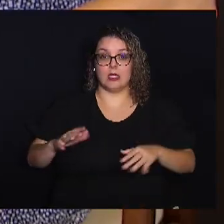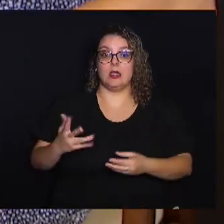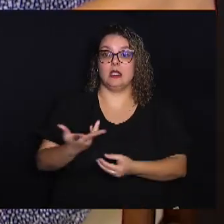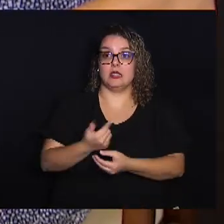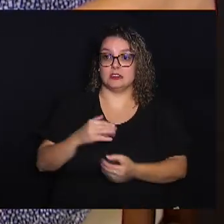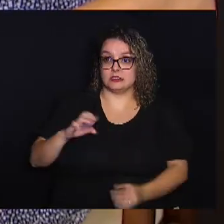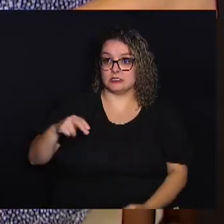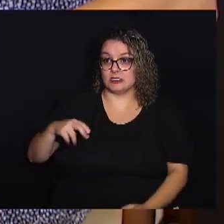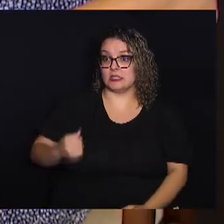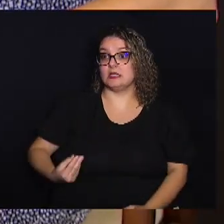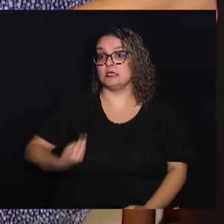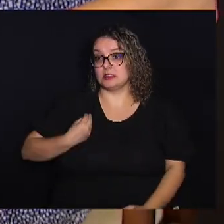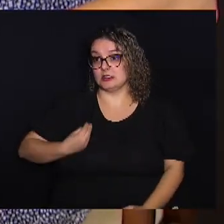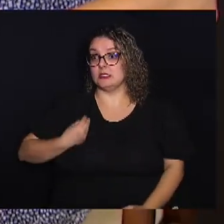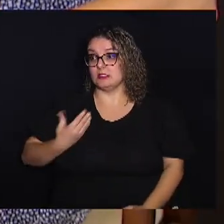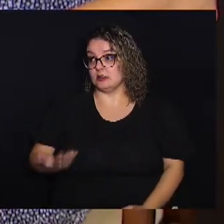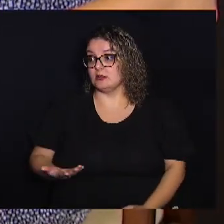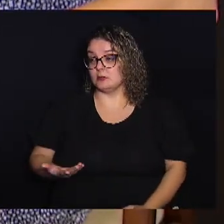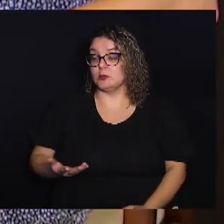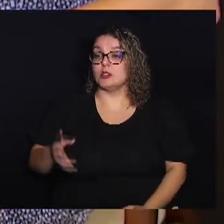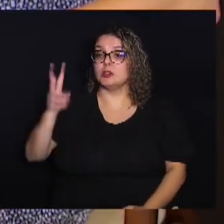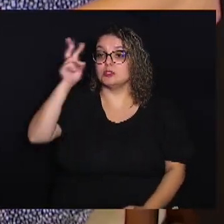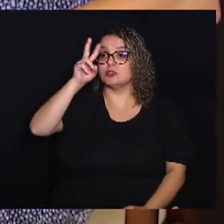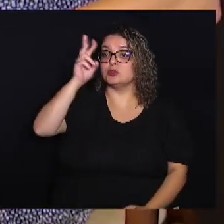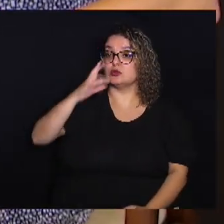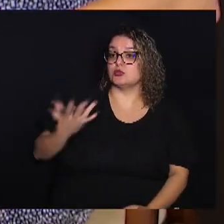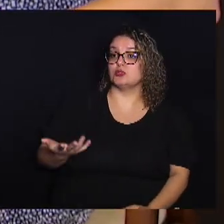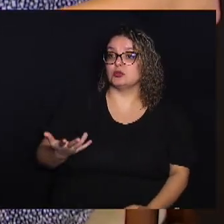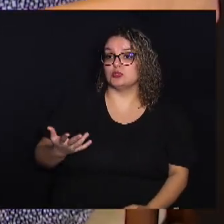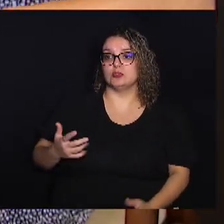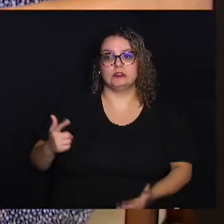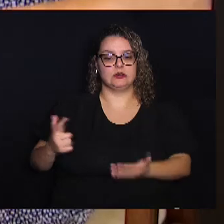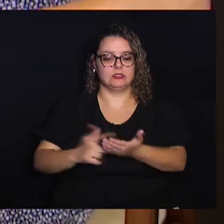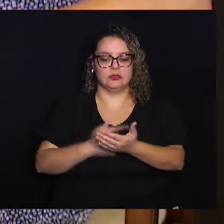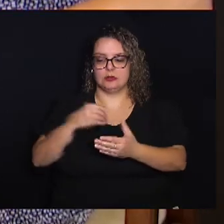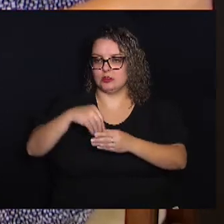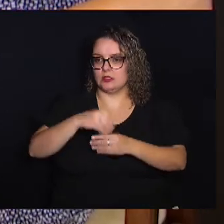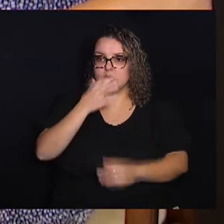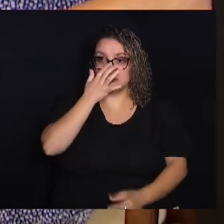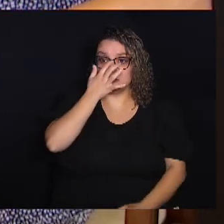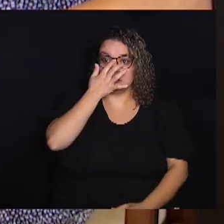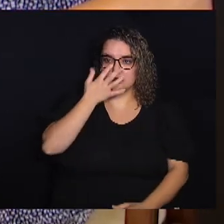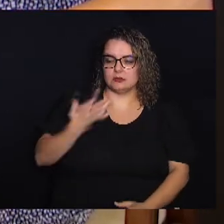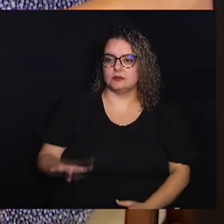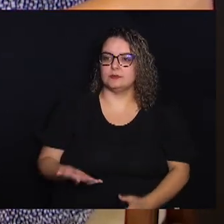arte da presença, as histórias que estão nos livros, enfim, né.